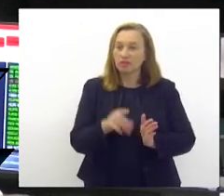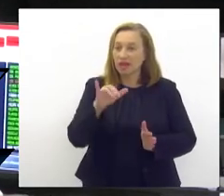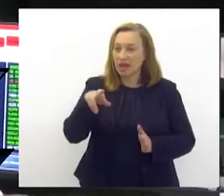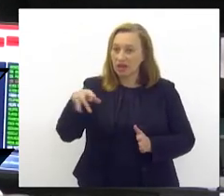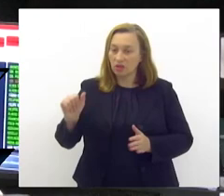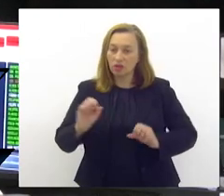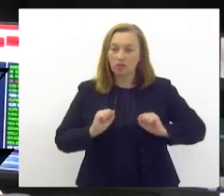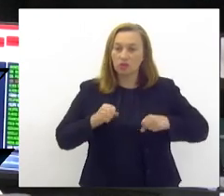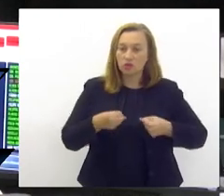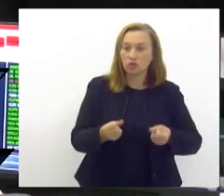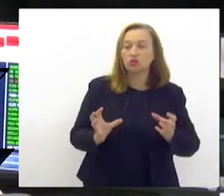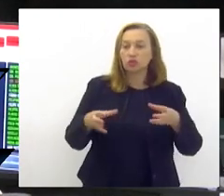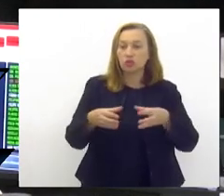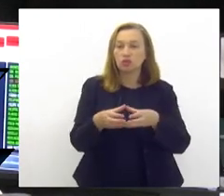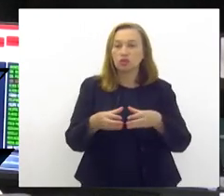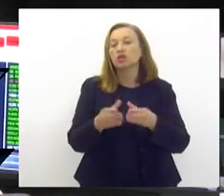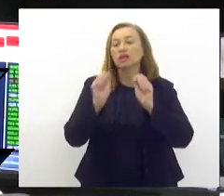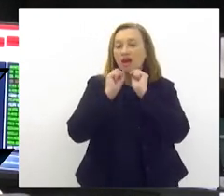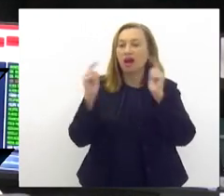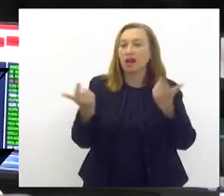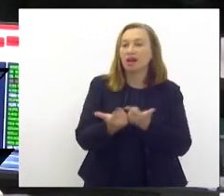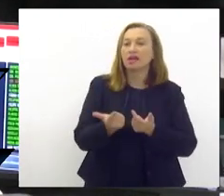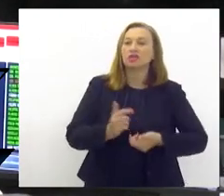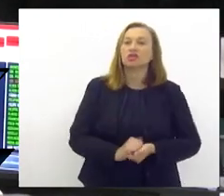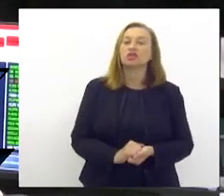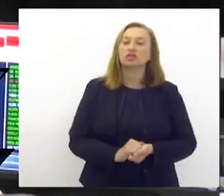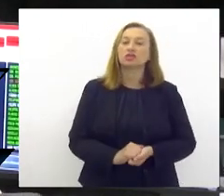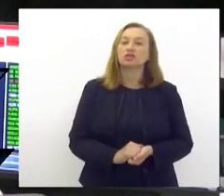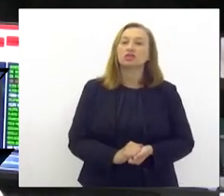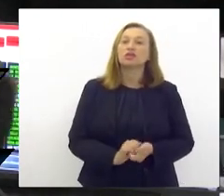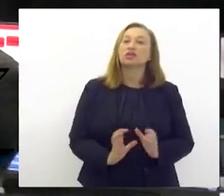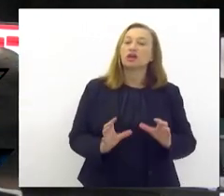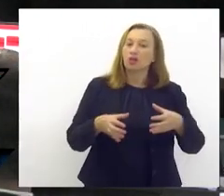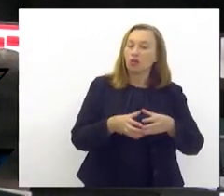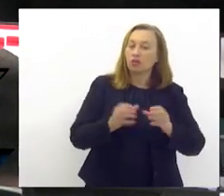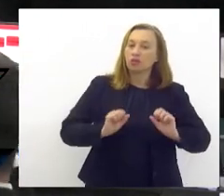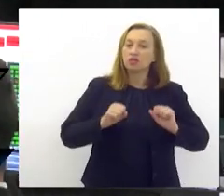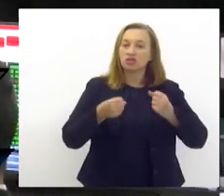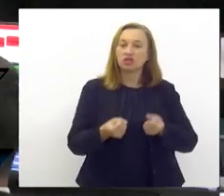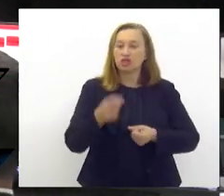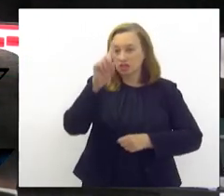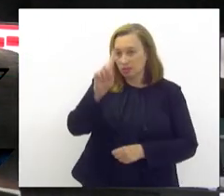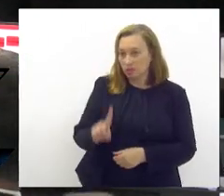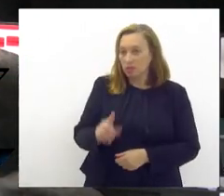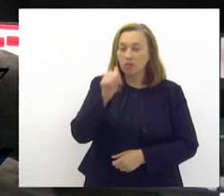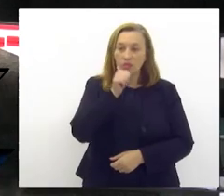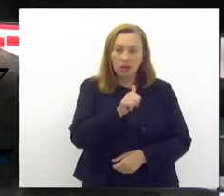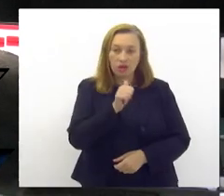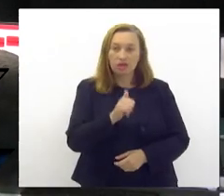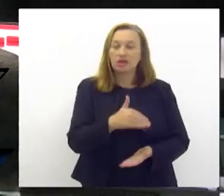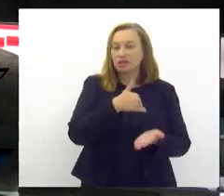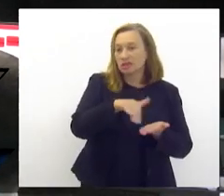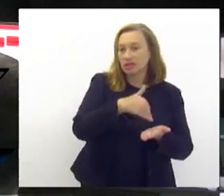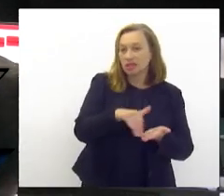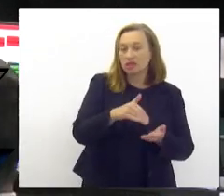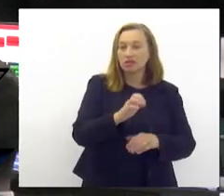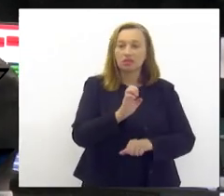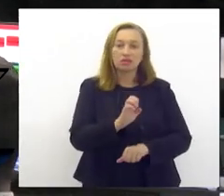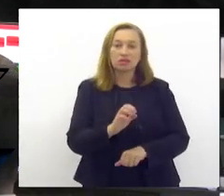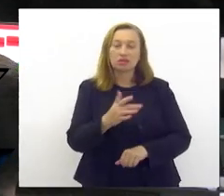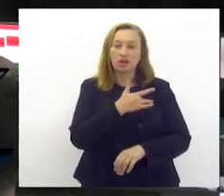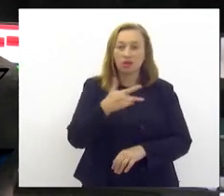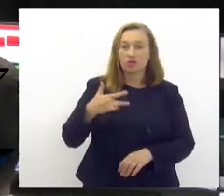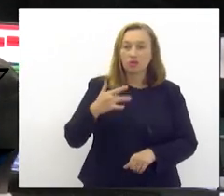esforço conjunto da Assembleia Legislativa, da Comissão de Defesa dos Direitos da Mulher, da Secretaria de Saúde do Estado,